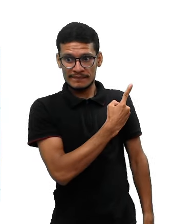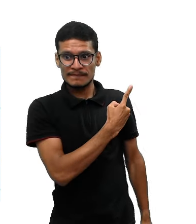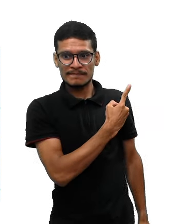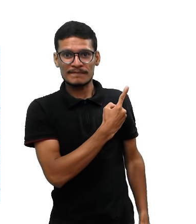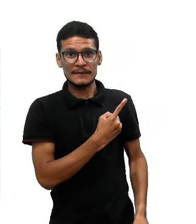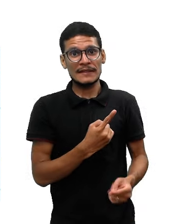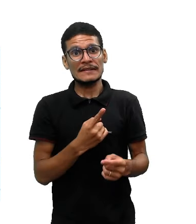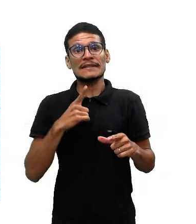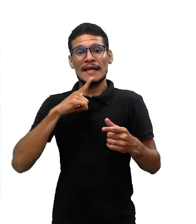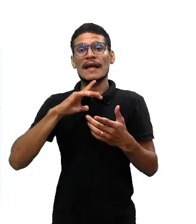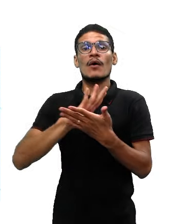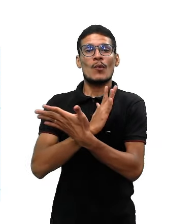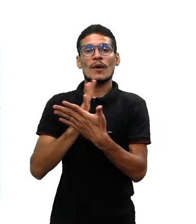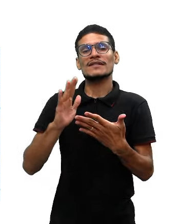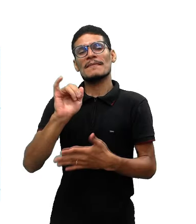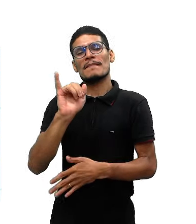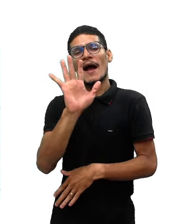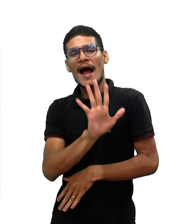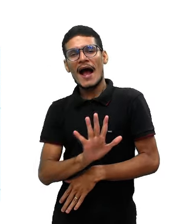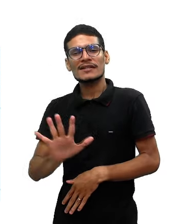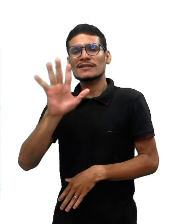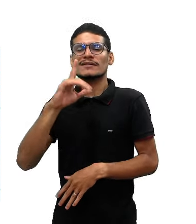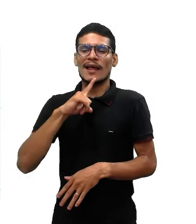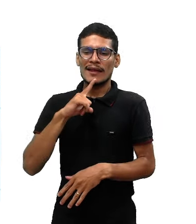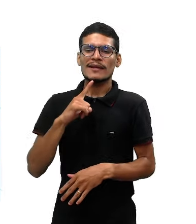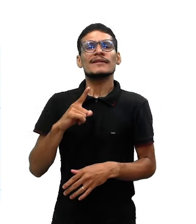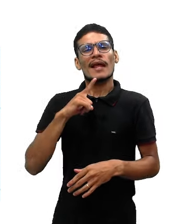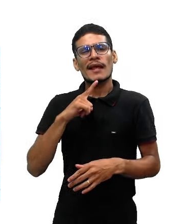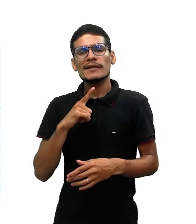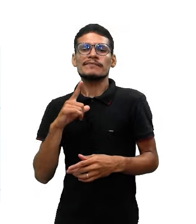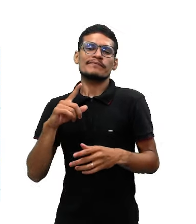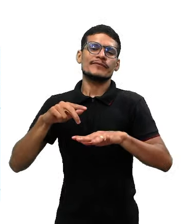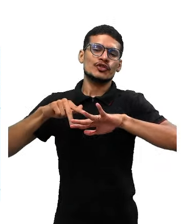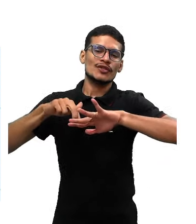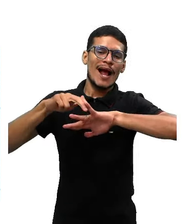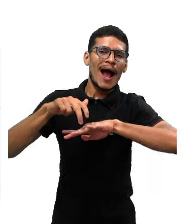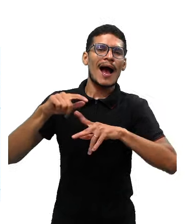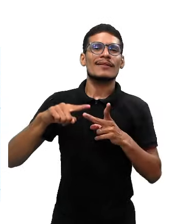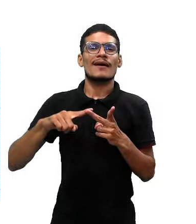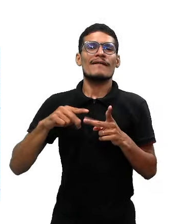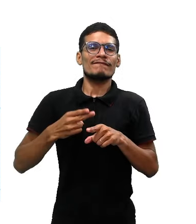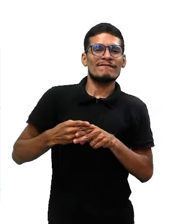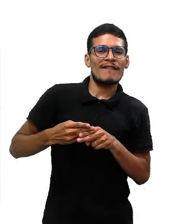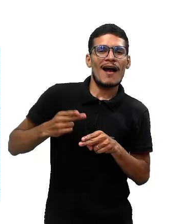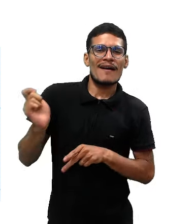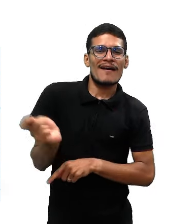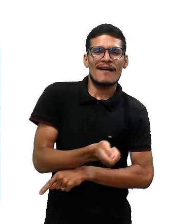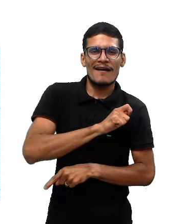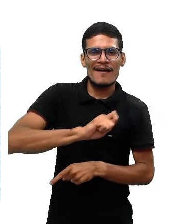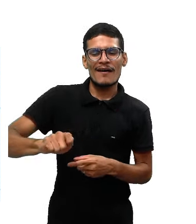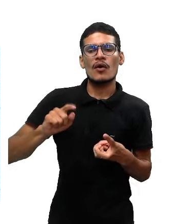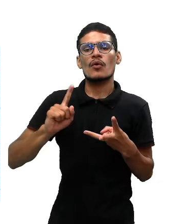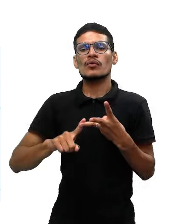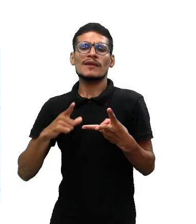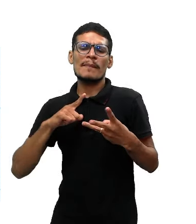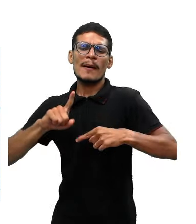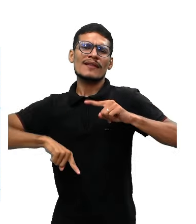várias ilustrações que a gente traz, como escadas, facão, materiais químicos,